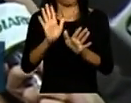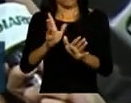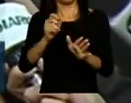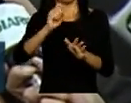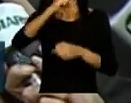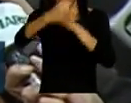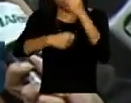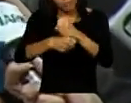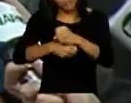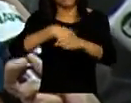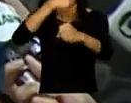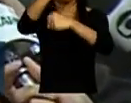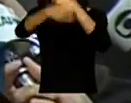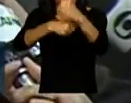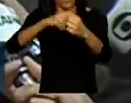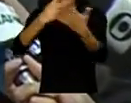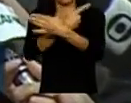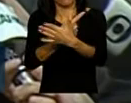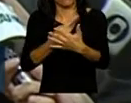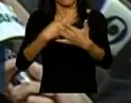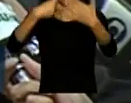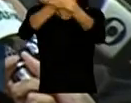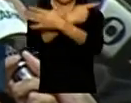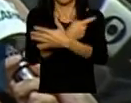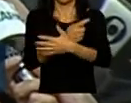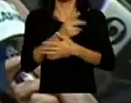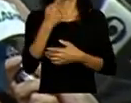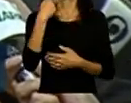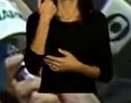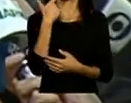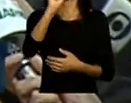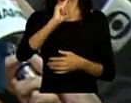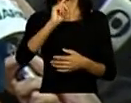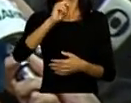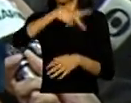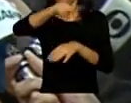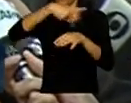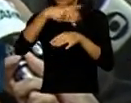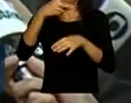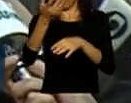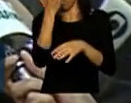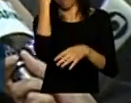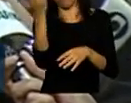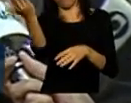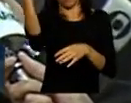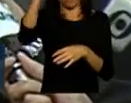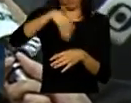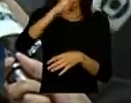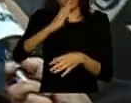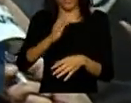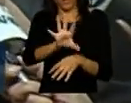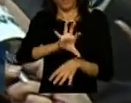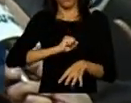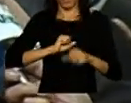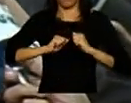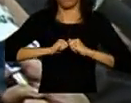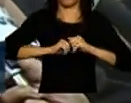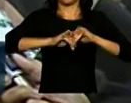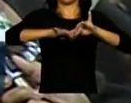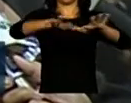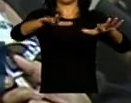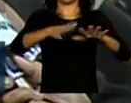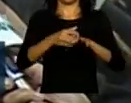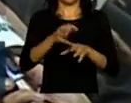casos que foram reintroduzidos normalmente de outros países pessoas que viajaram de outros países tivemos um grande surto de sarampo